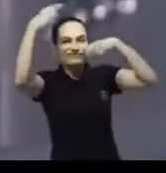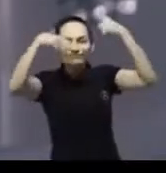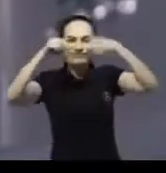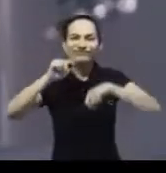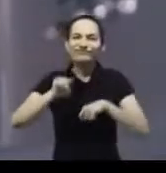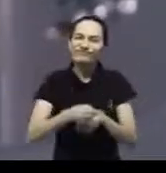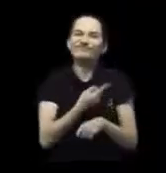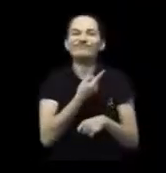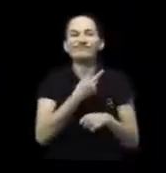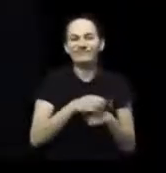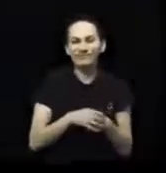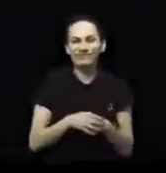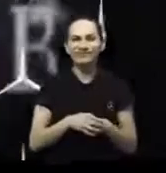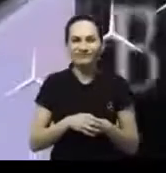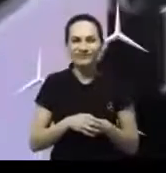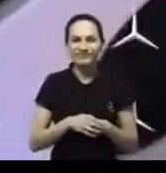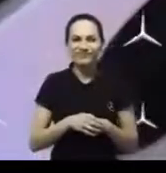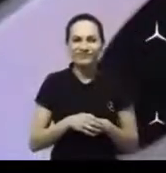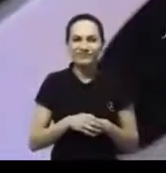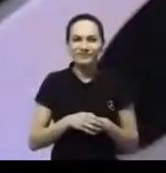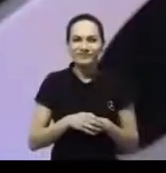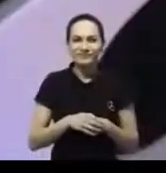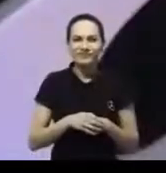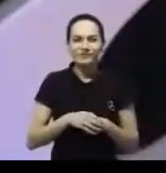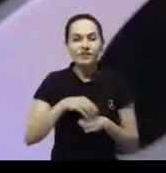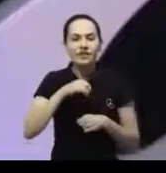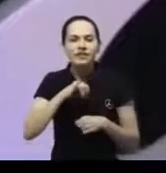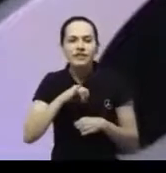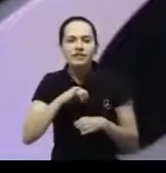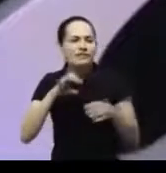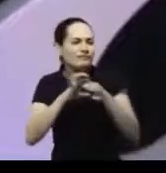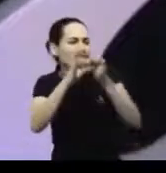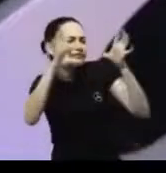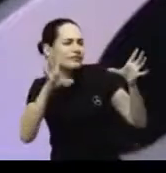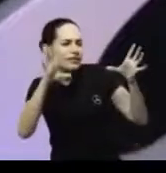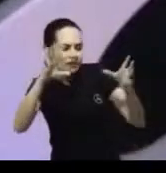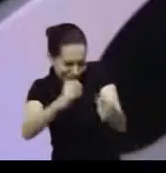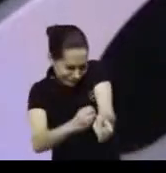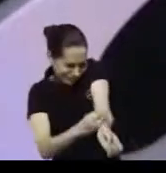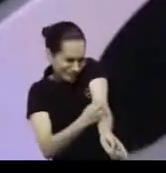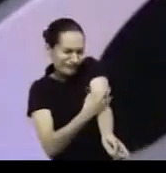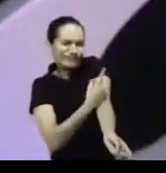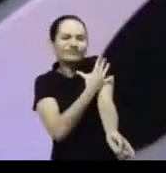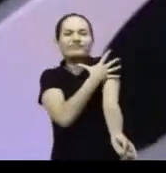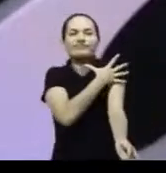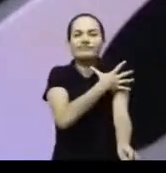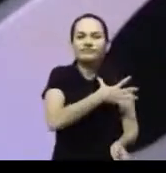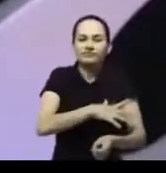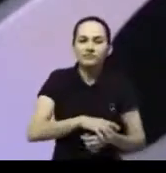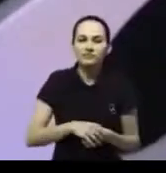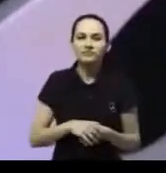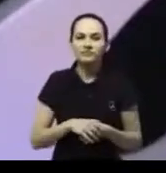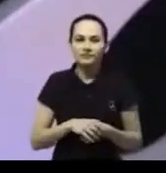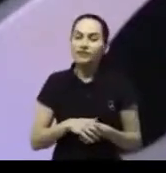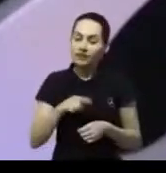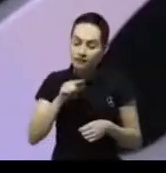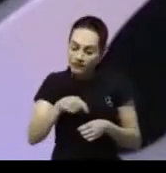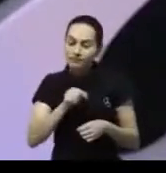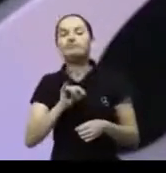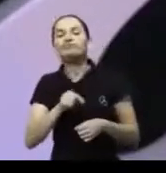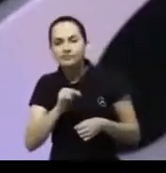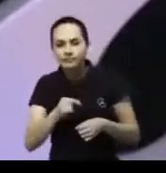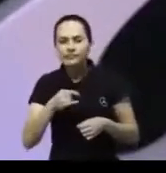milhões e outras e Se permitir ser invadido por remoções é